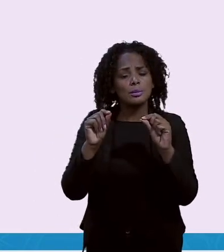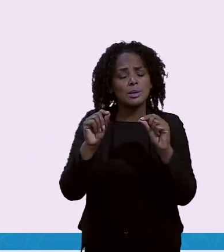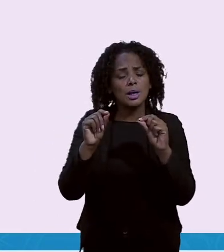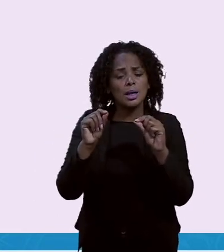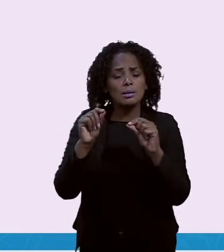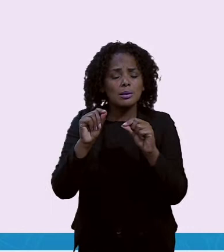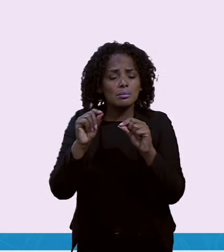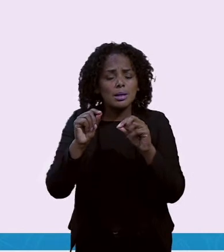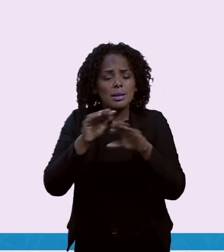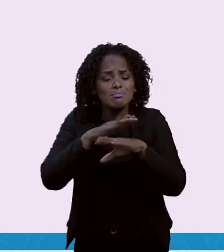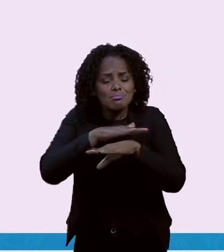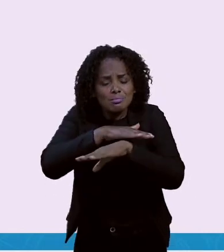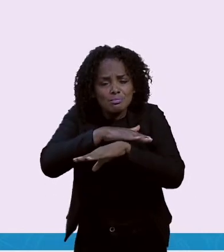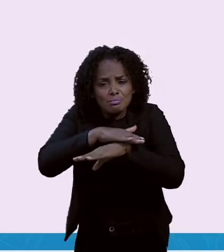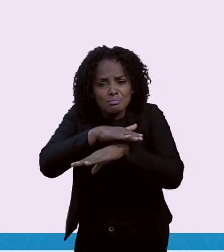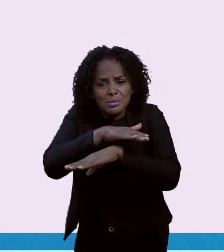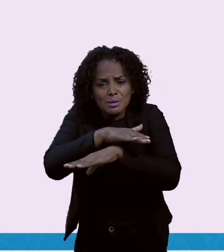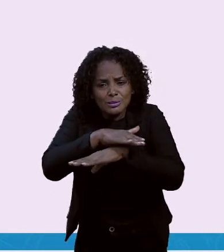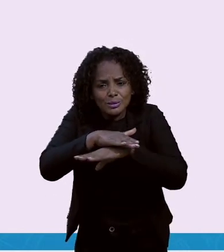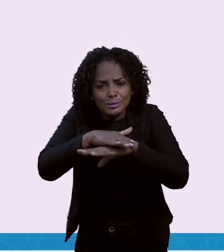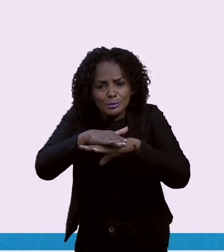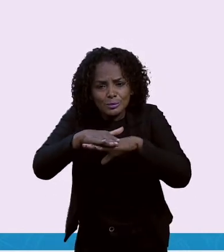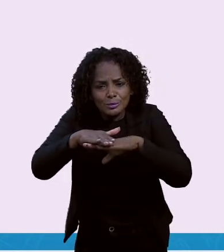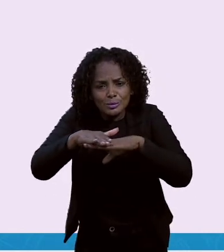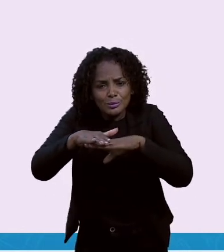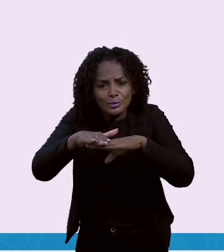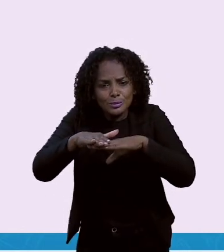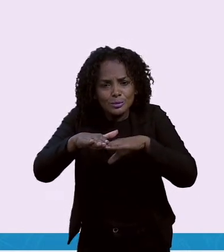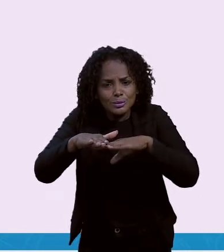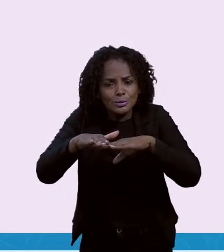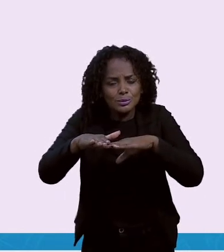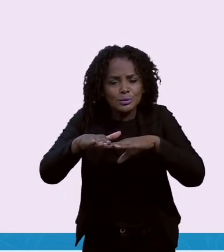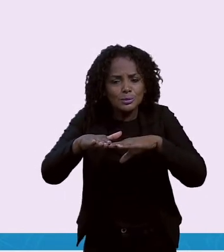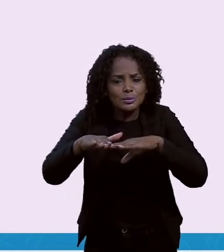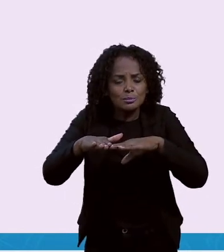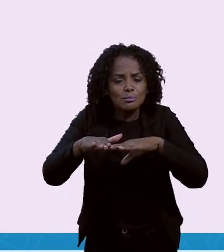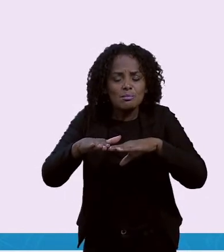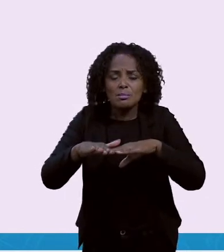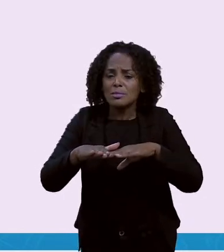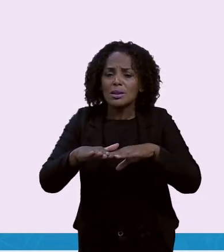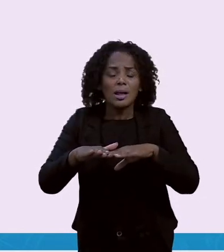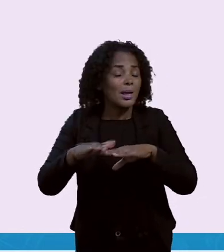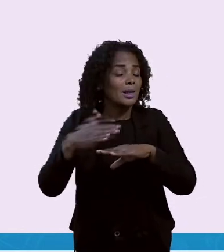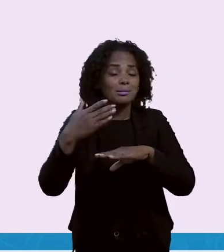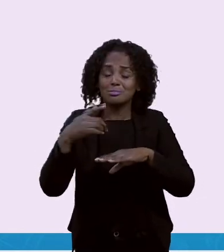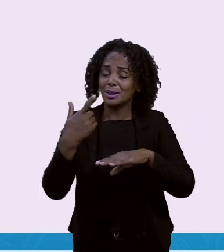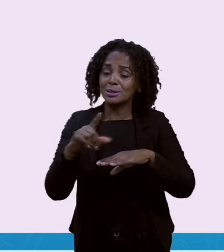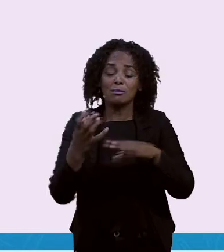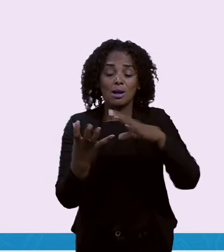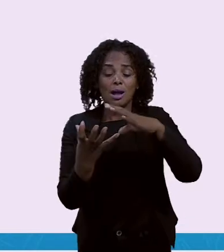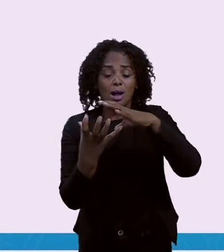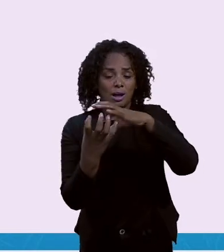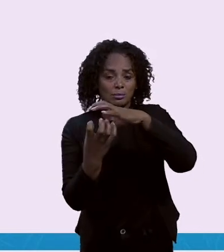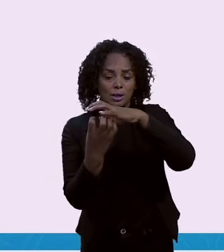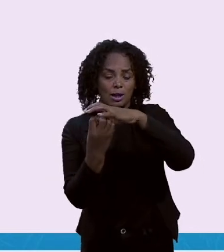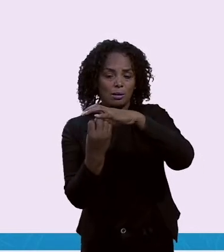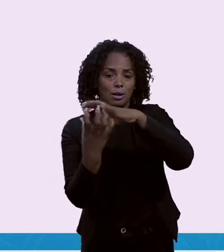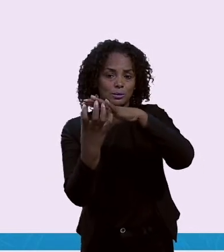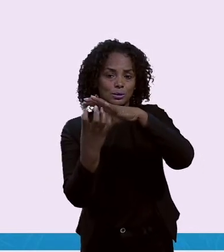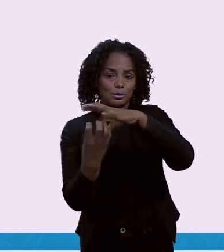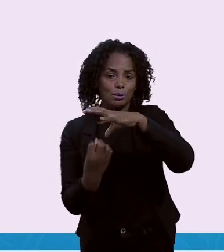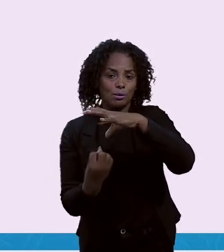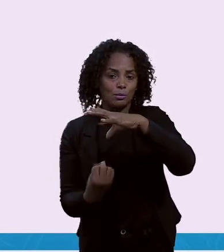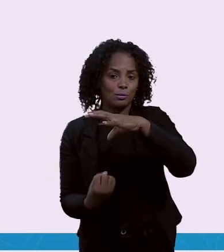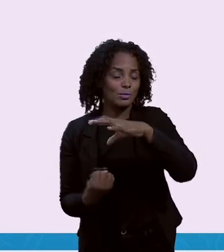polido, ele é liso, nem absorvente. Então, ele não absorve nada ali no seu